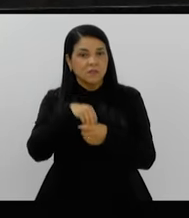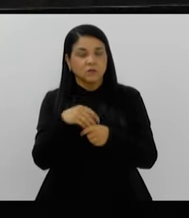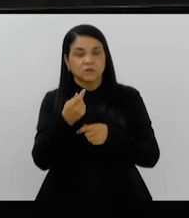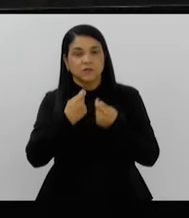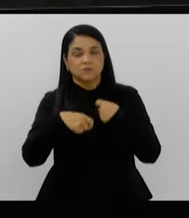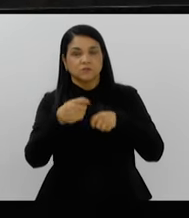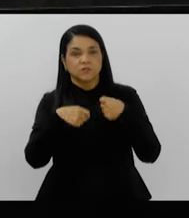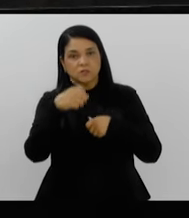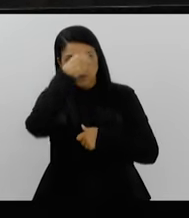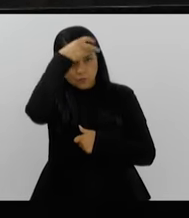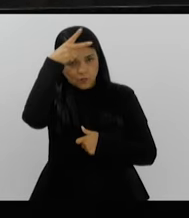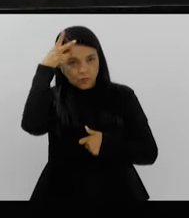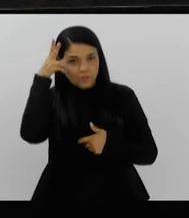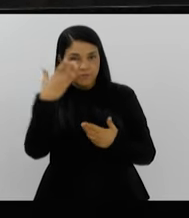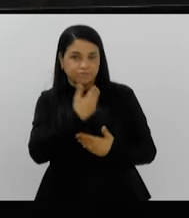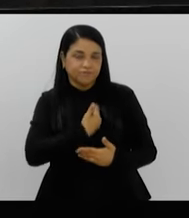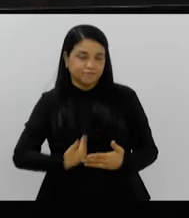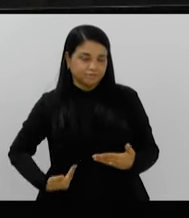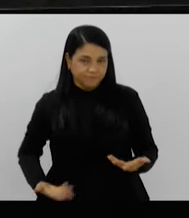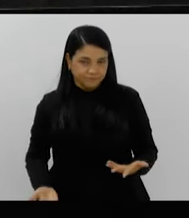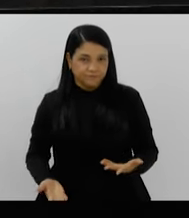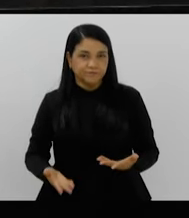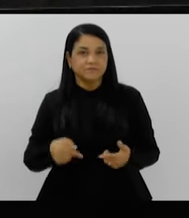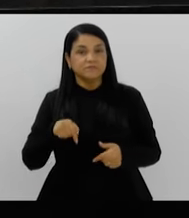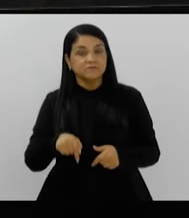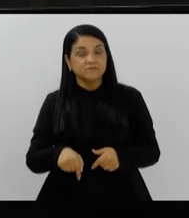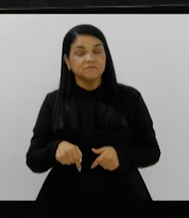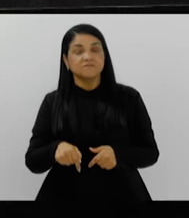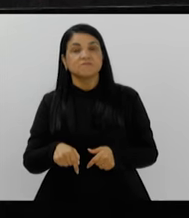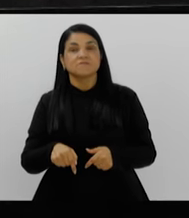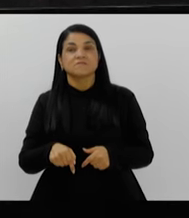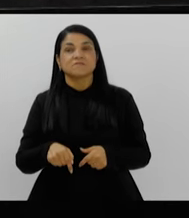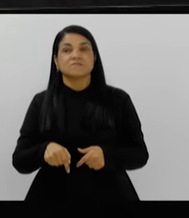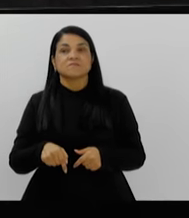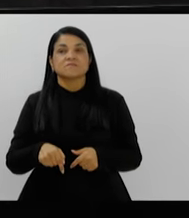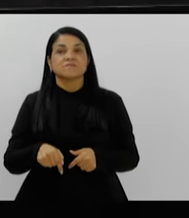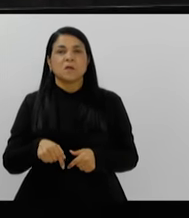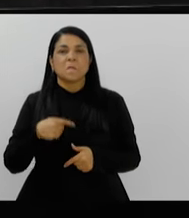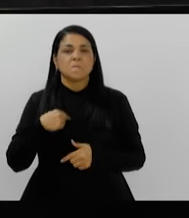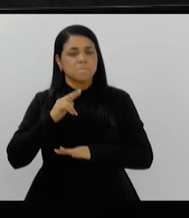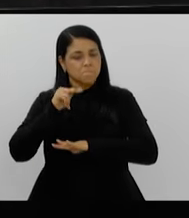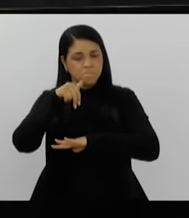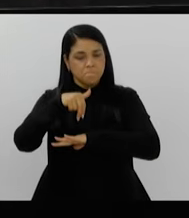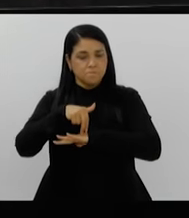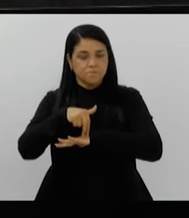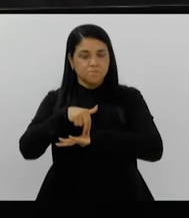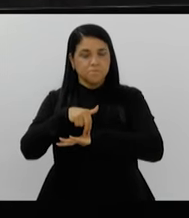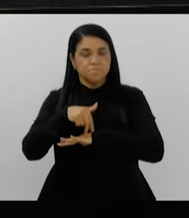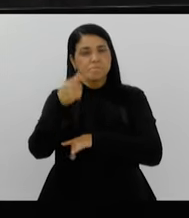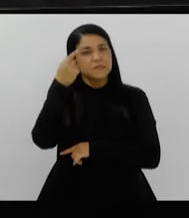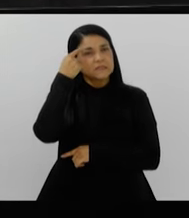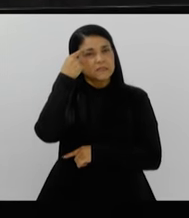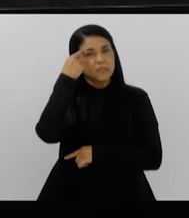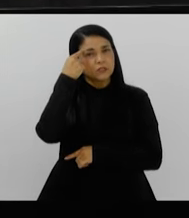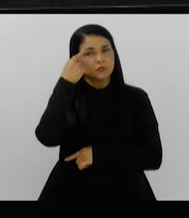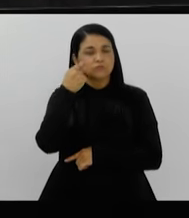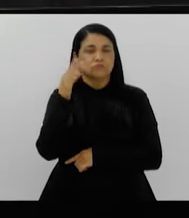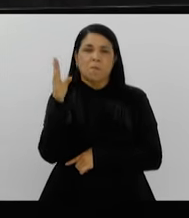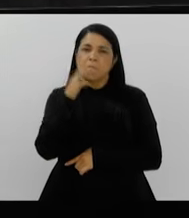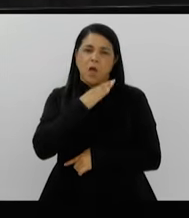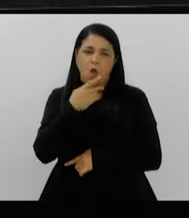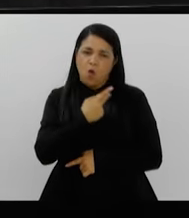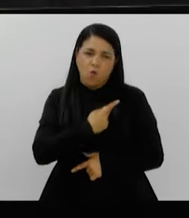administração pública. E eu não falo aqui dessa tribuna pensando no mal do governador. Pelo